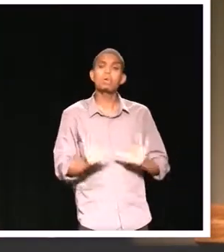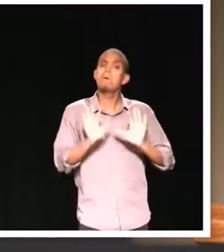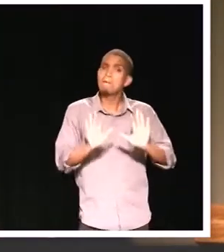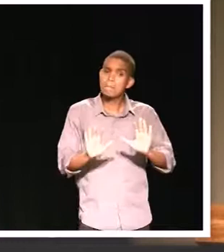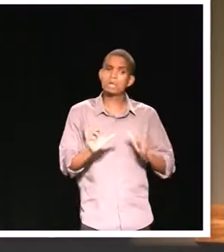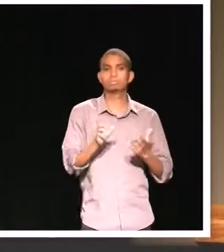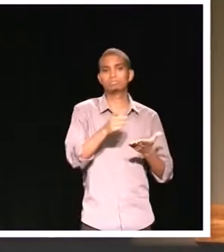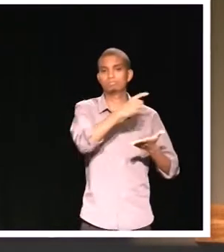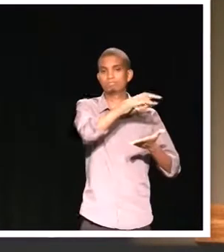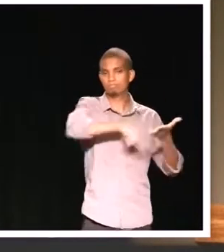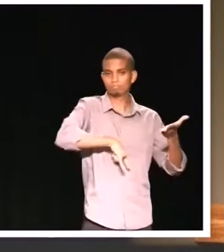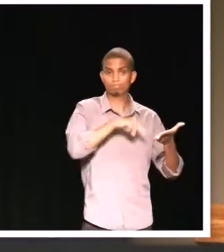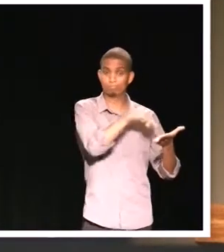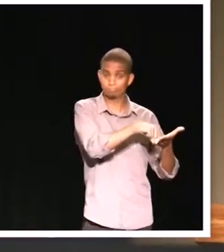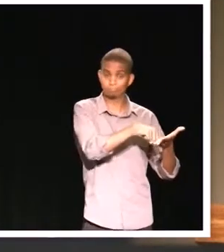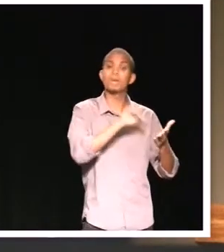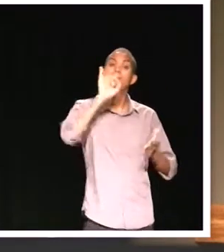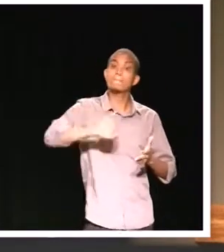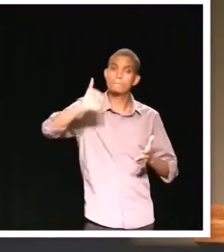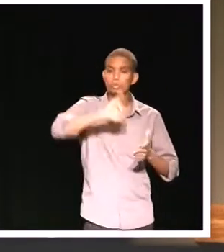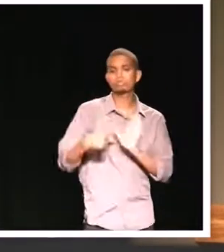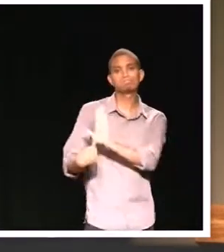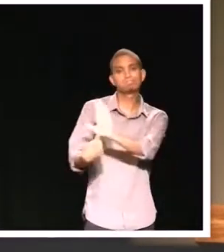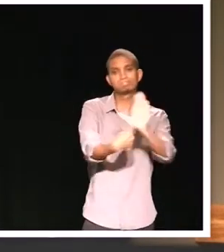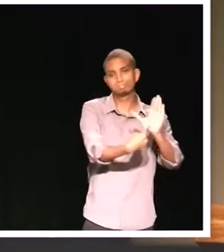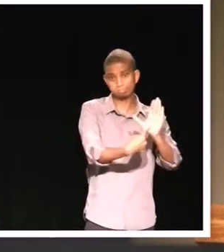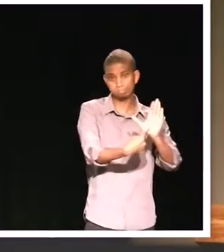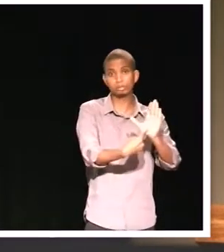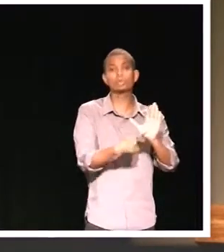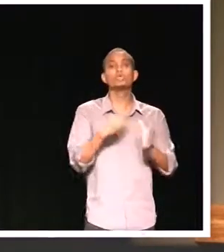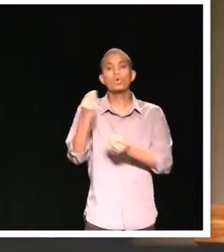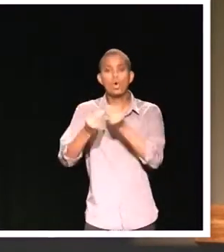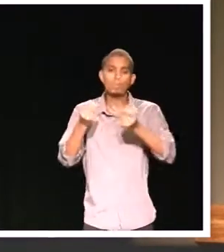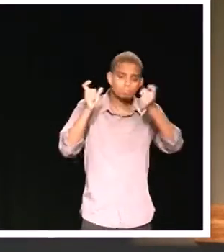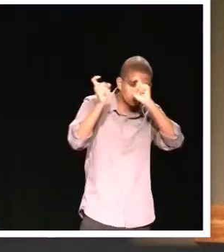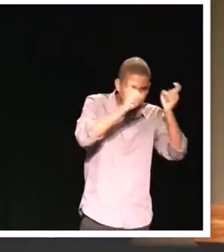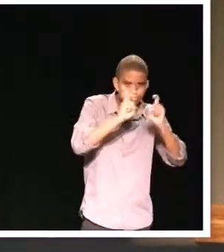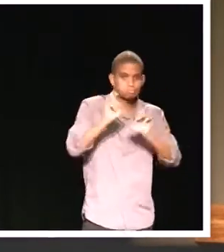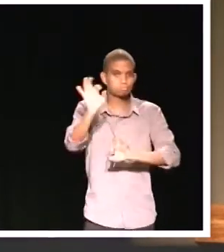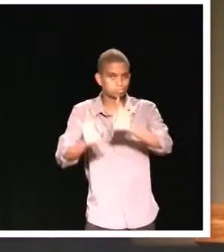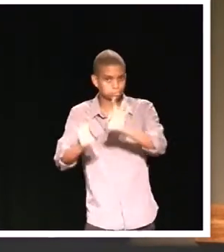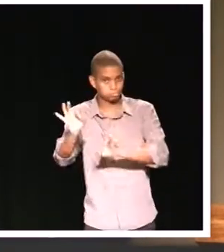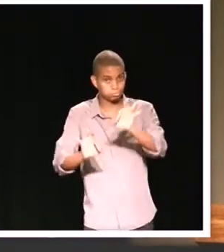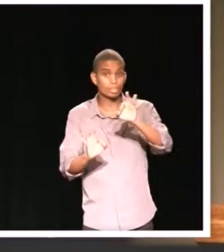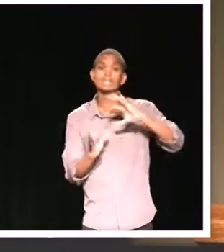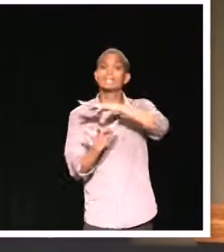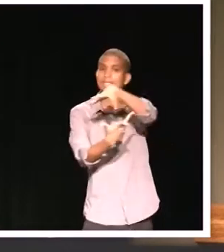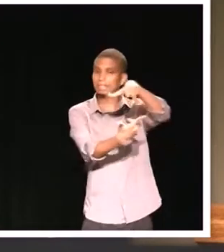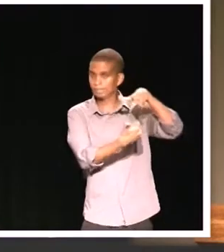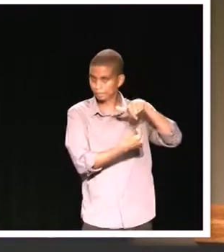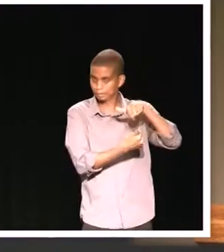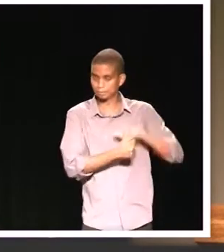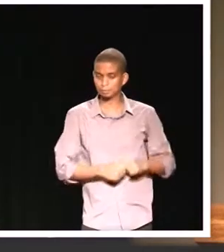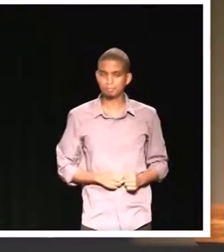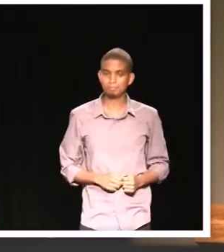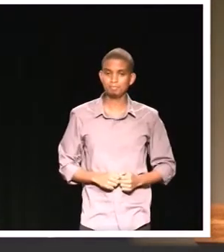mas regem para eles em termos das suas relações internacionais.